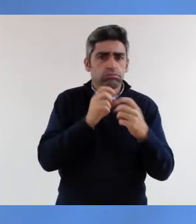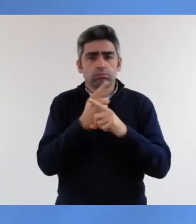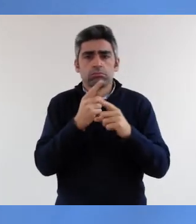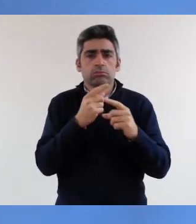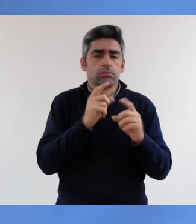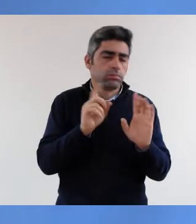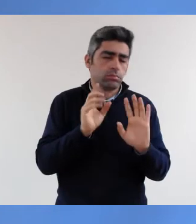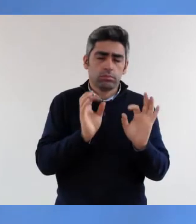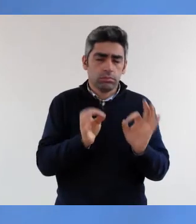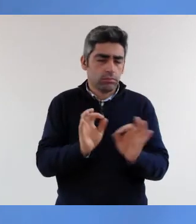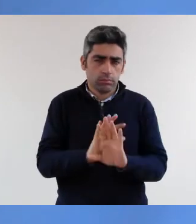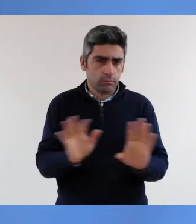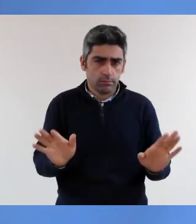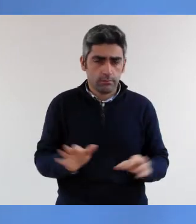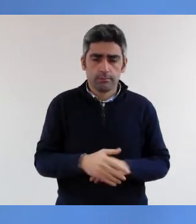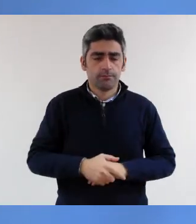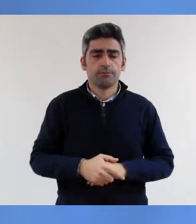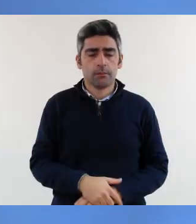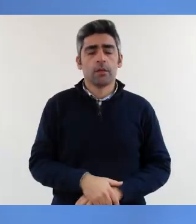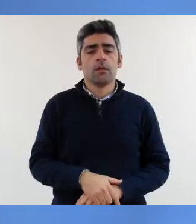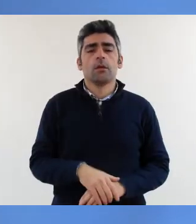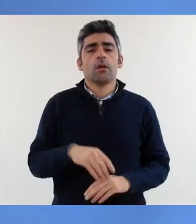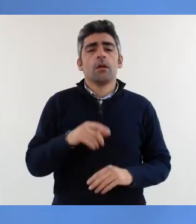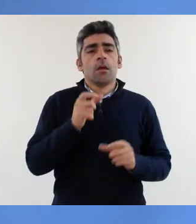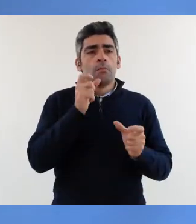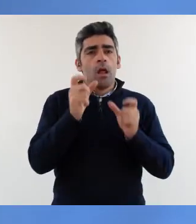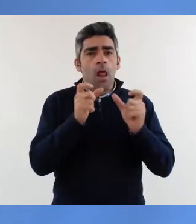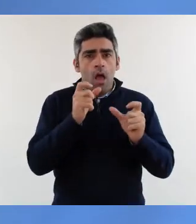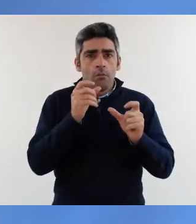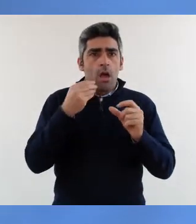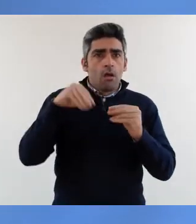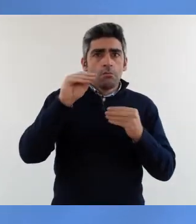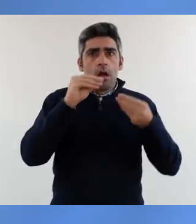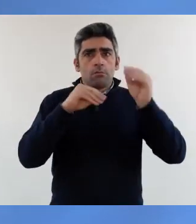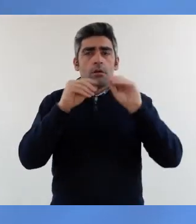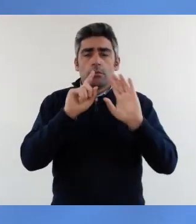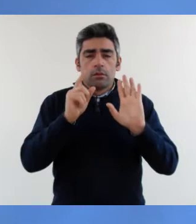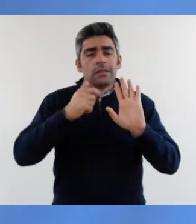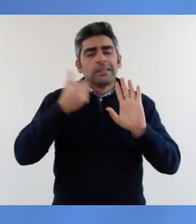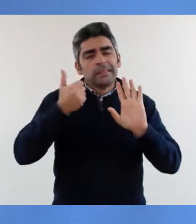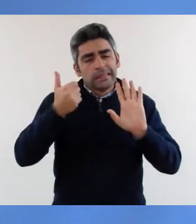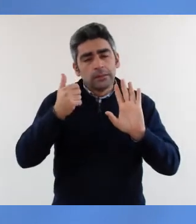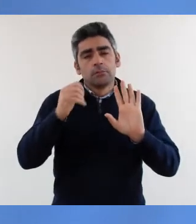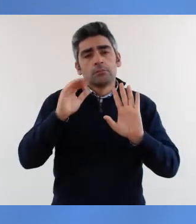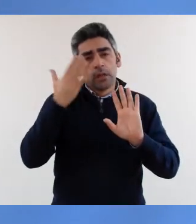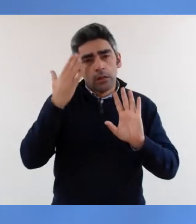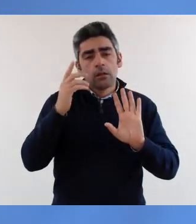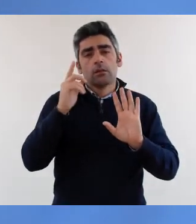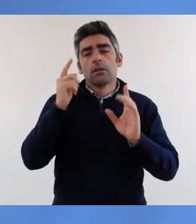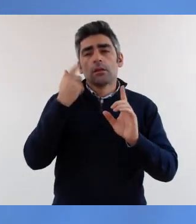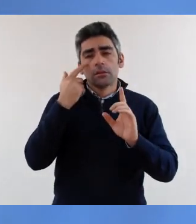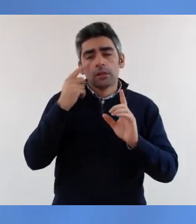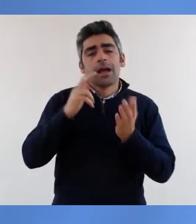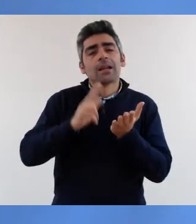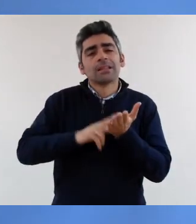pessoais o indesejável voragem de terra queimada a escalada das palavras deve confundir